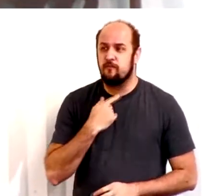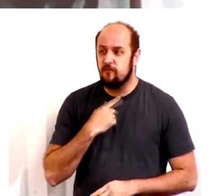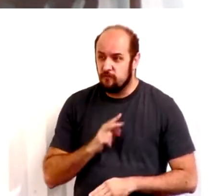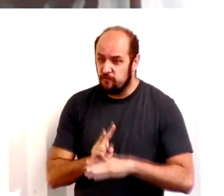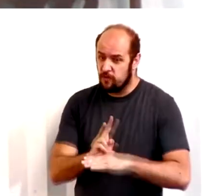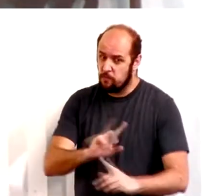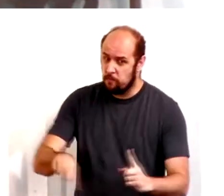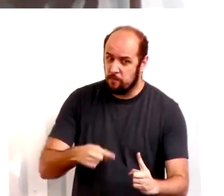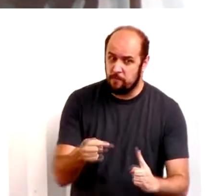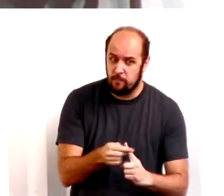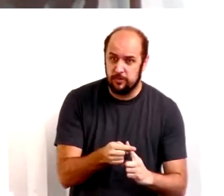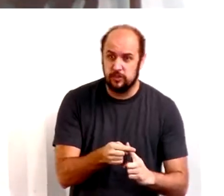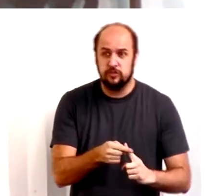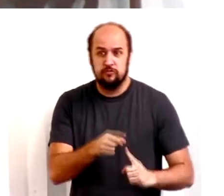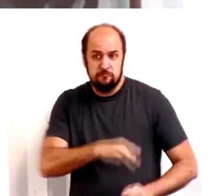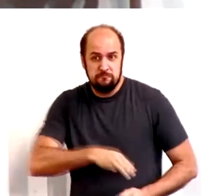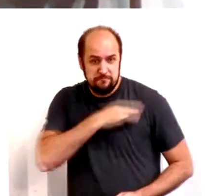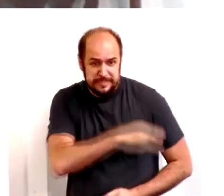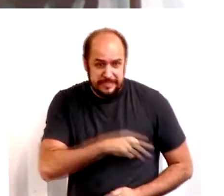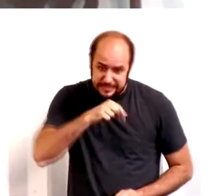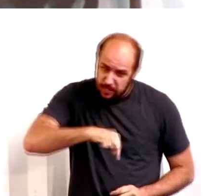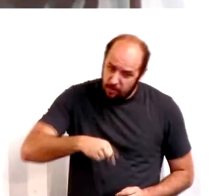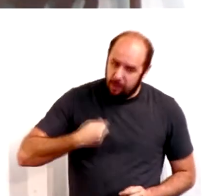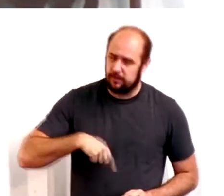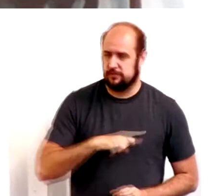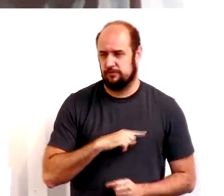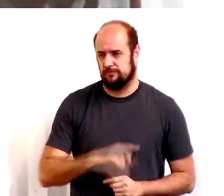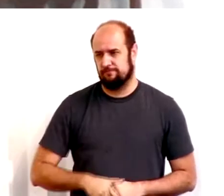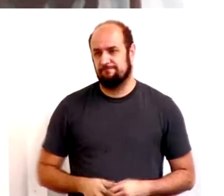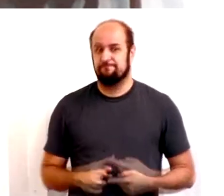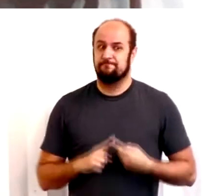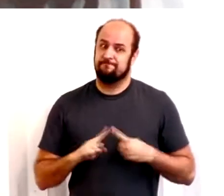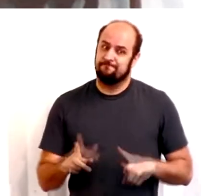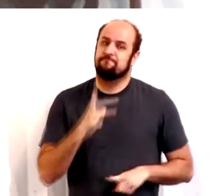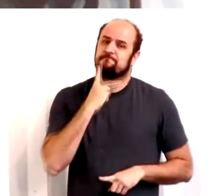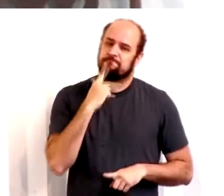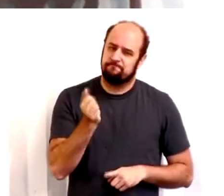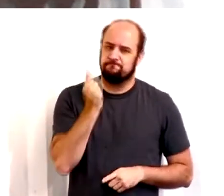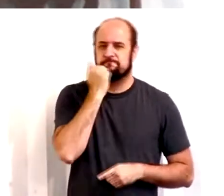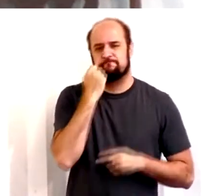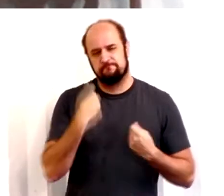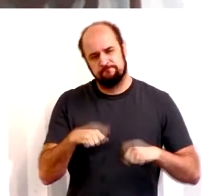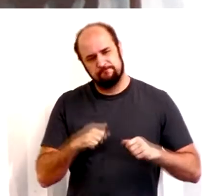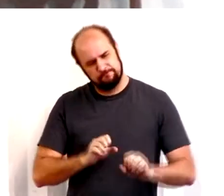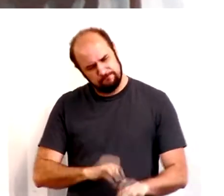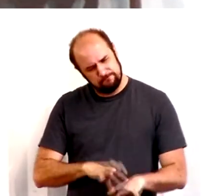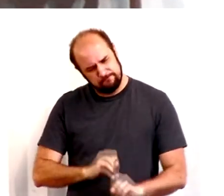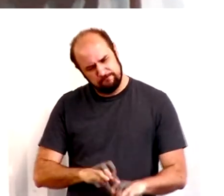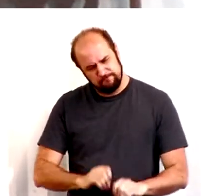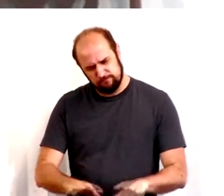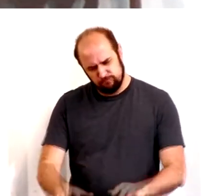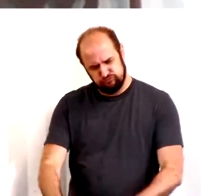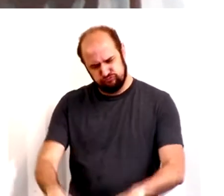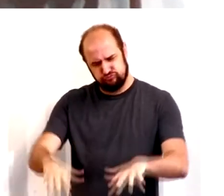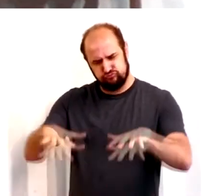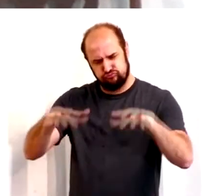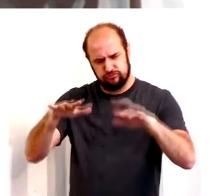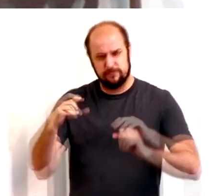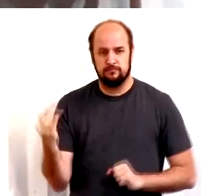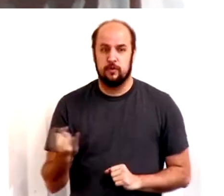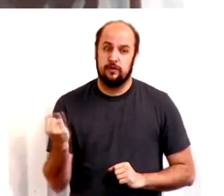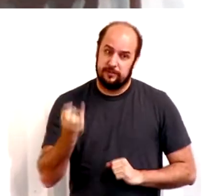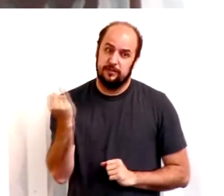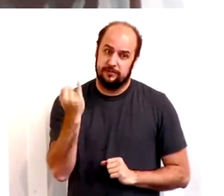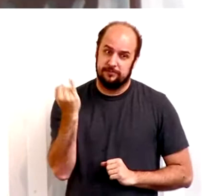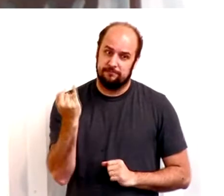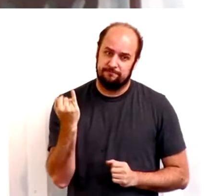uma missão aqui. Mas se nós pais não começarmos a ensinar os nossos filhos desde pequeno a importância do serviço,